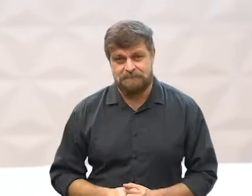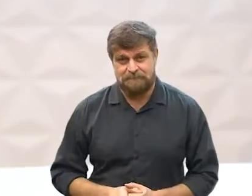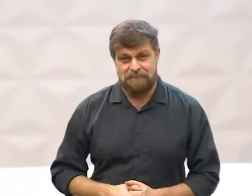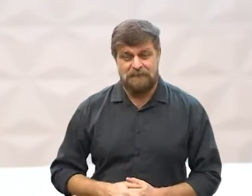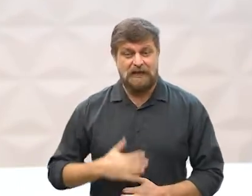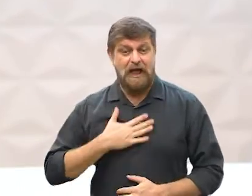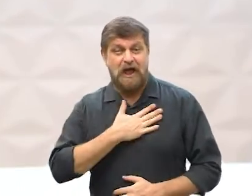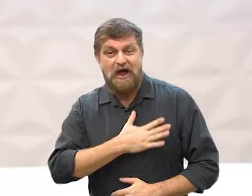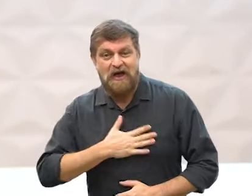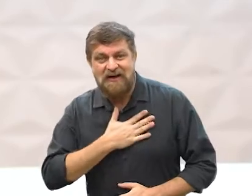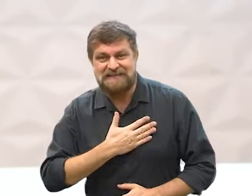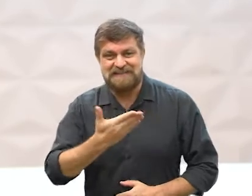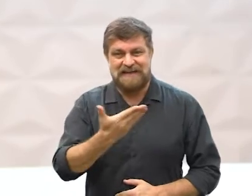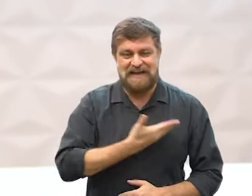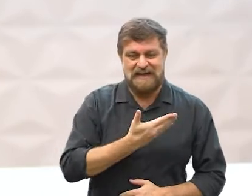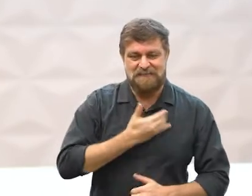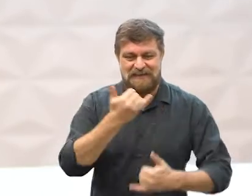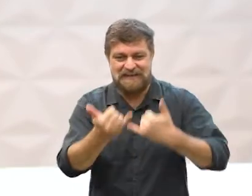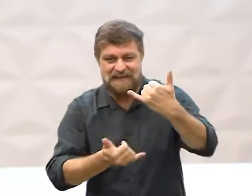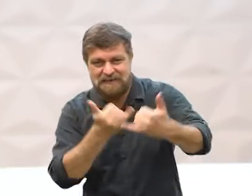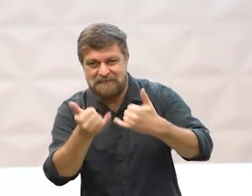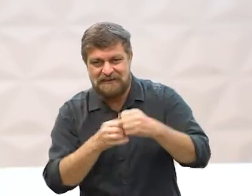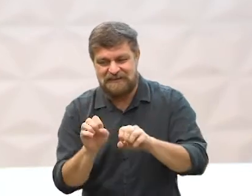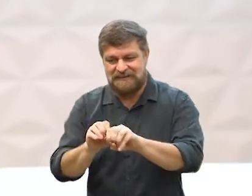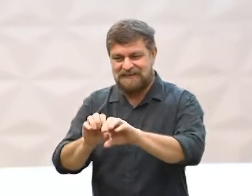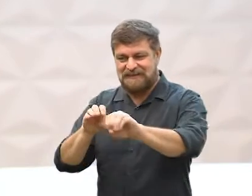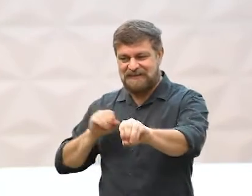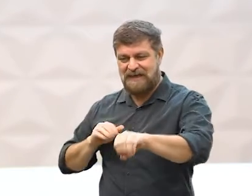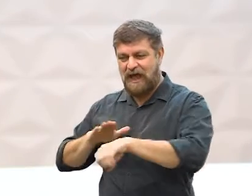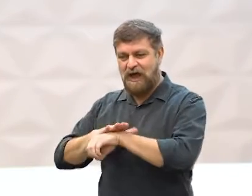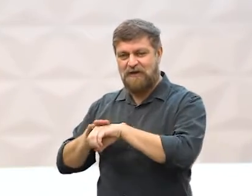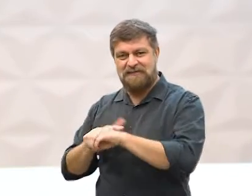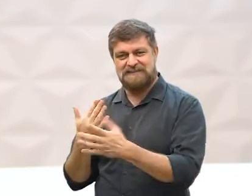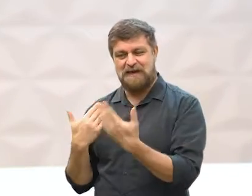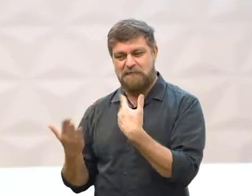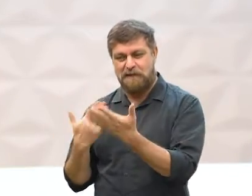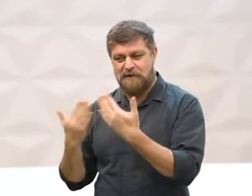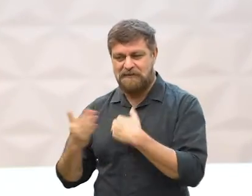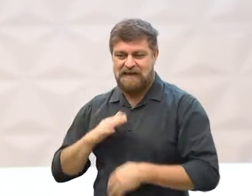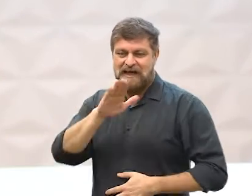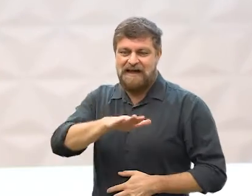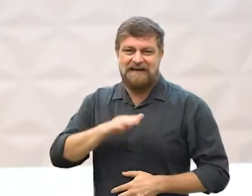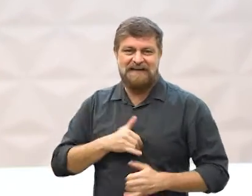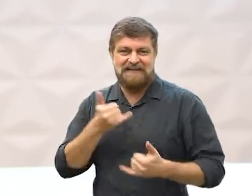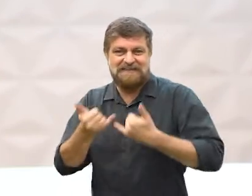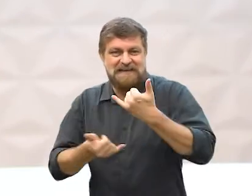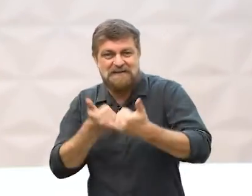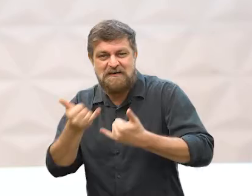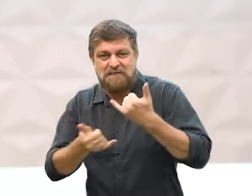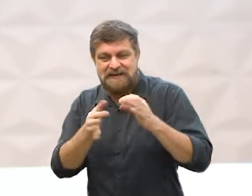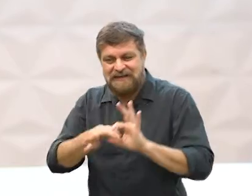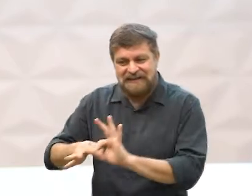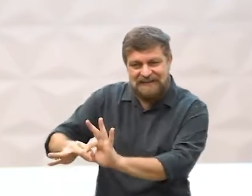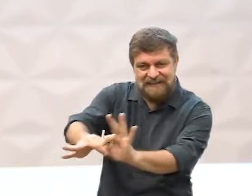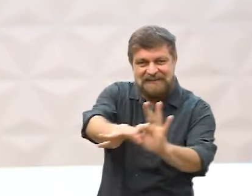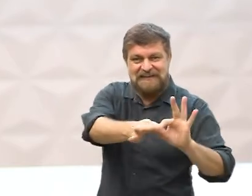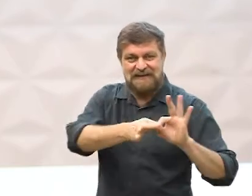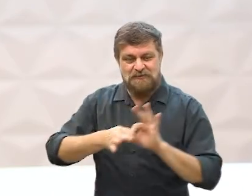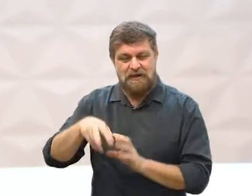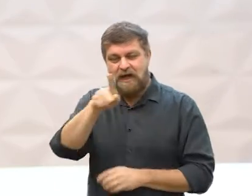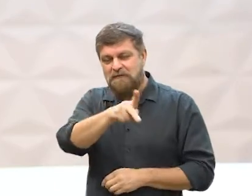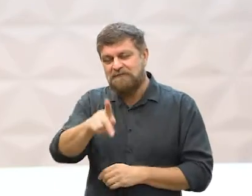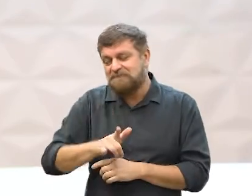gosta dos amiguinhos, são quando entra online, conversa com todo mundo. Porque assim, criança gosta de criança, né? Então ele quer estar com os amigos, ele ama a